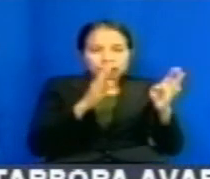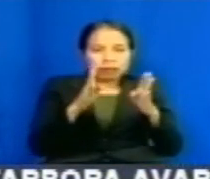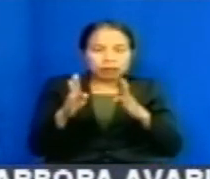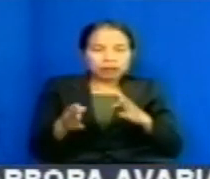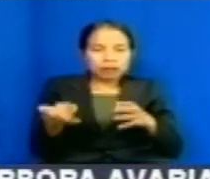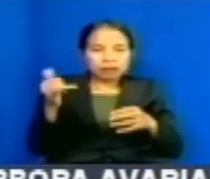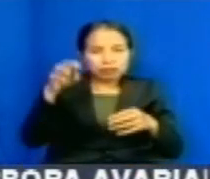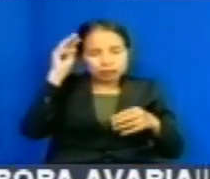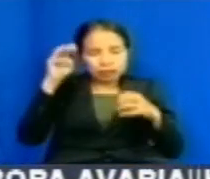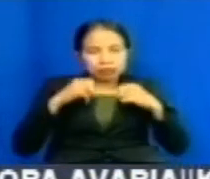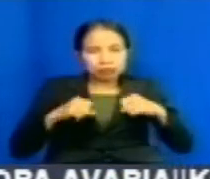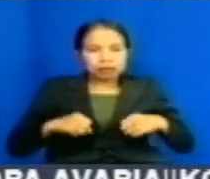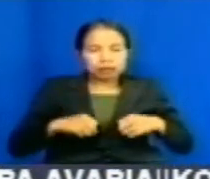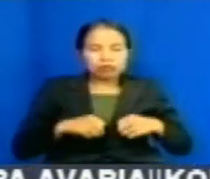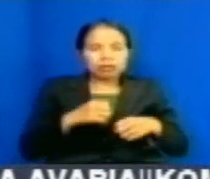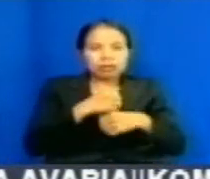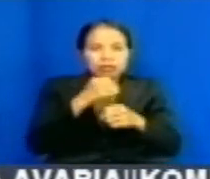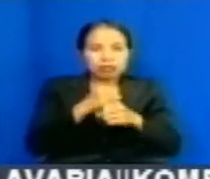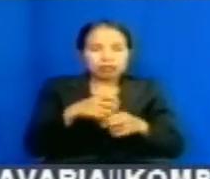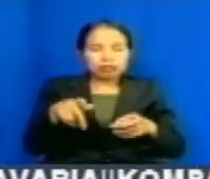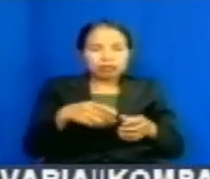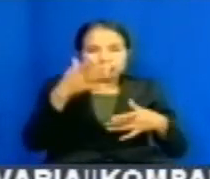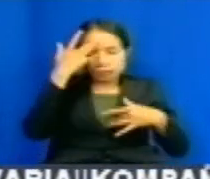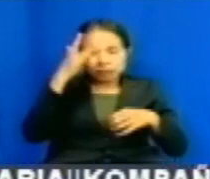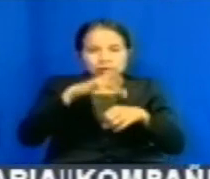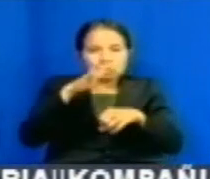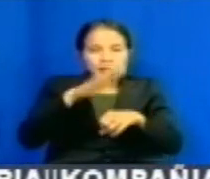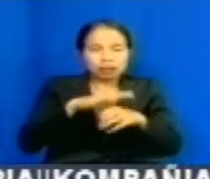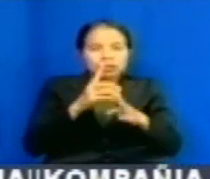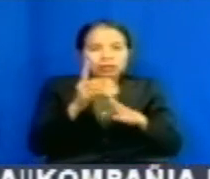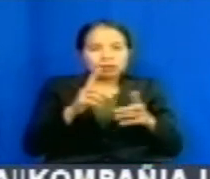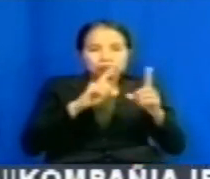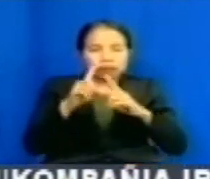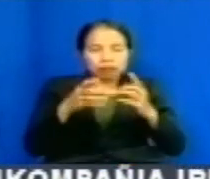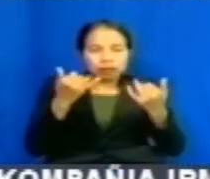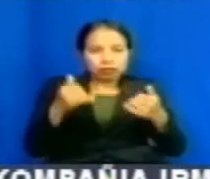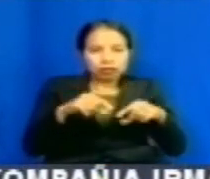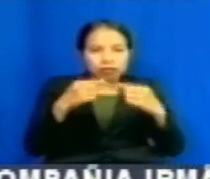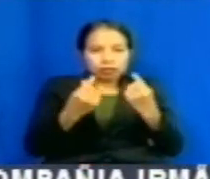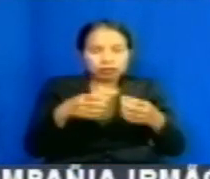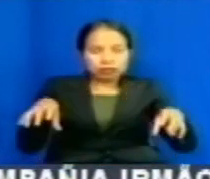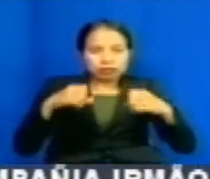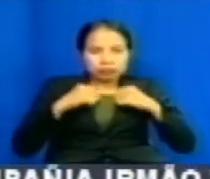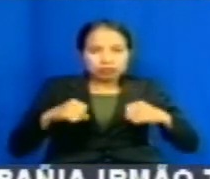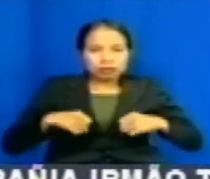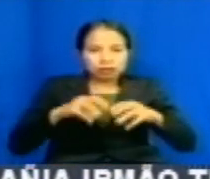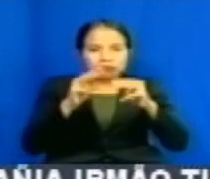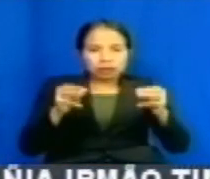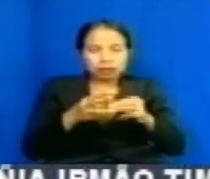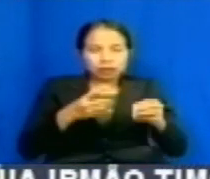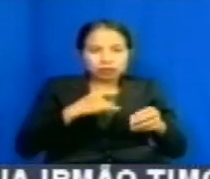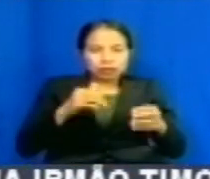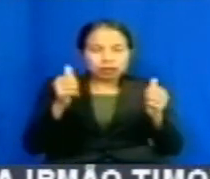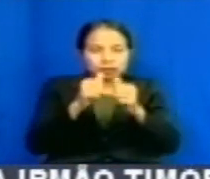que o Ministério de Saúde ralo rode antecipa caso dengue. Diretora não explica, desde onde a equipa Serviço de Saúde Município de Ili, ramudo